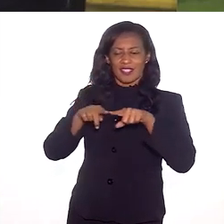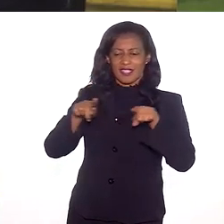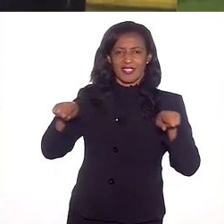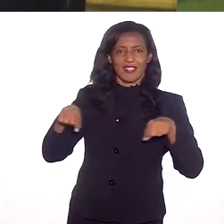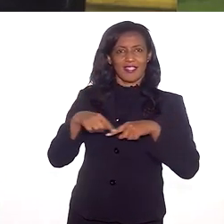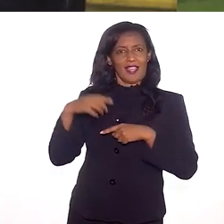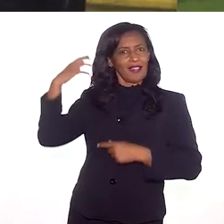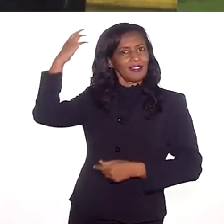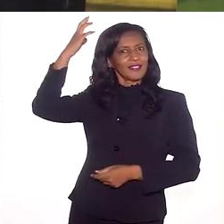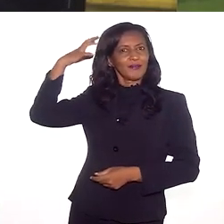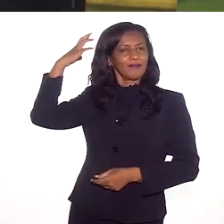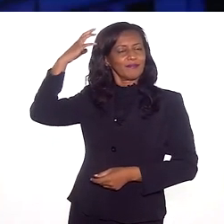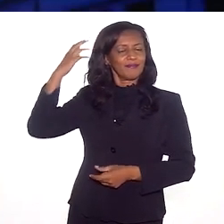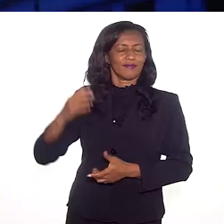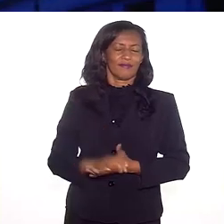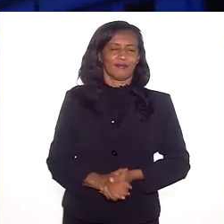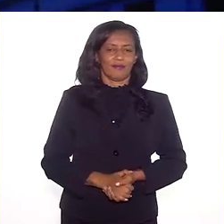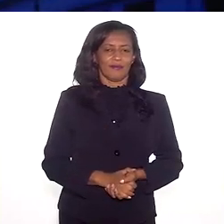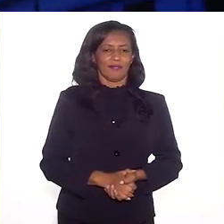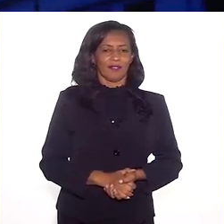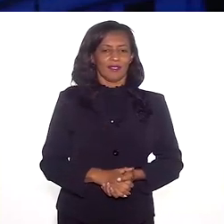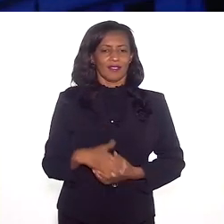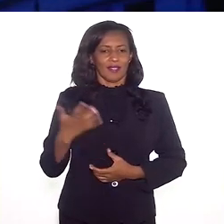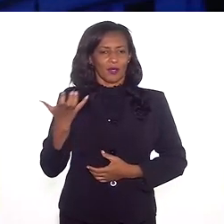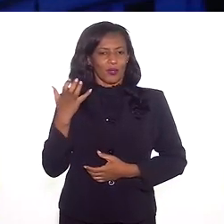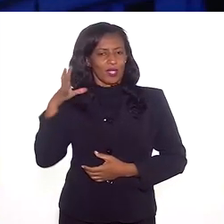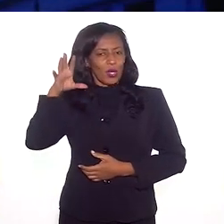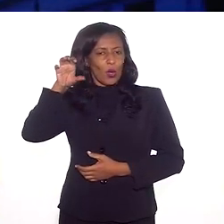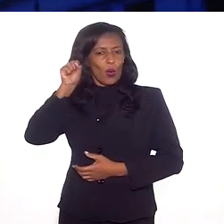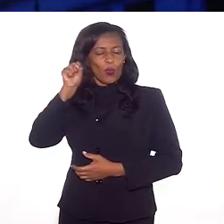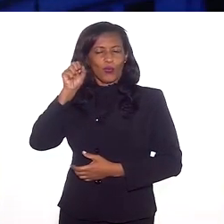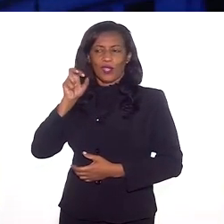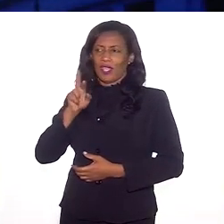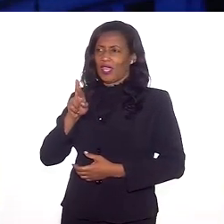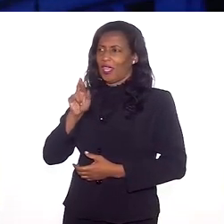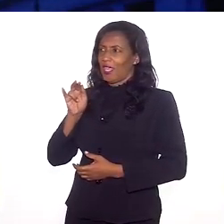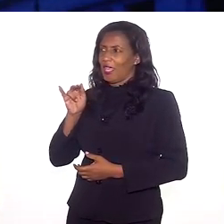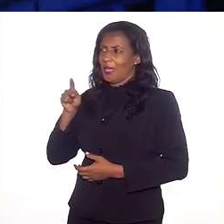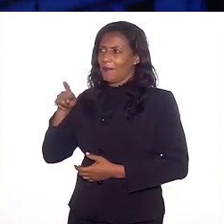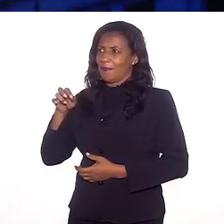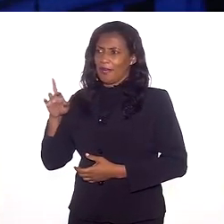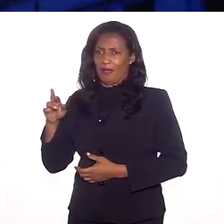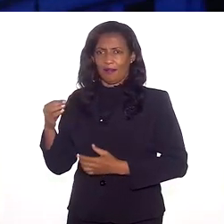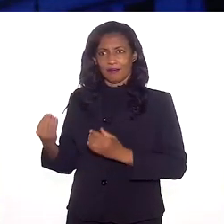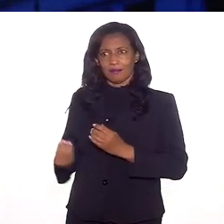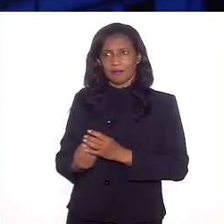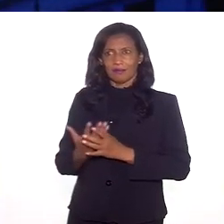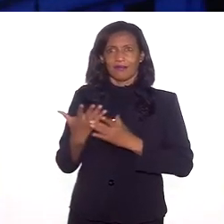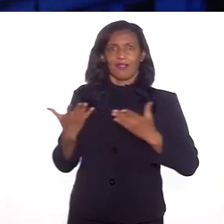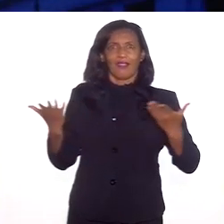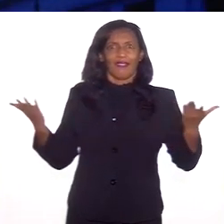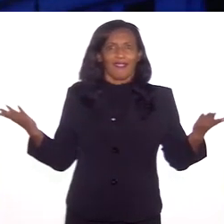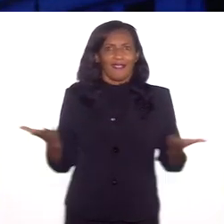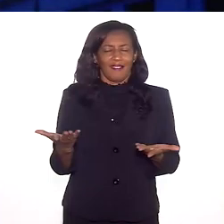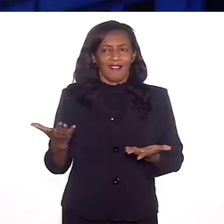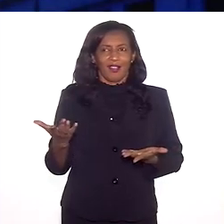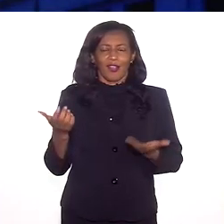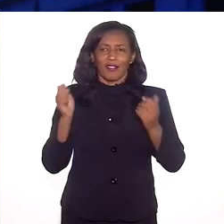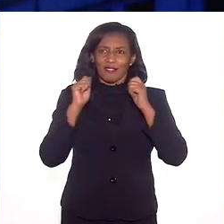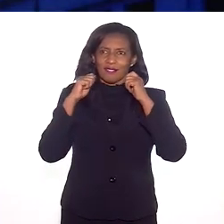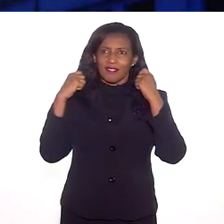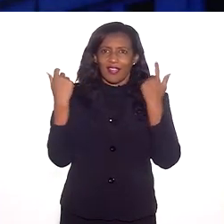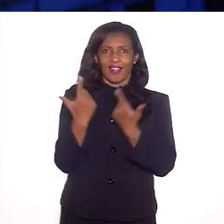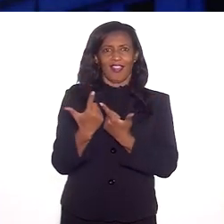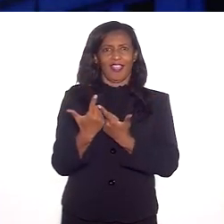da sala Cecília Meirelles. Eu queria ouvir um pouquinho o Ripper sobre a estreia, né, aqui na TV Alerj,